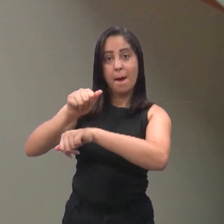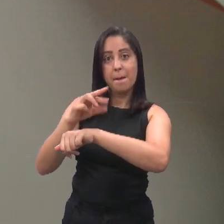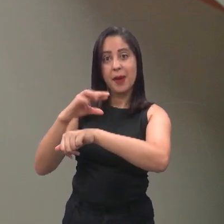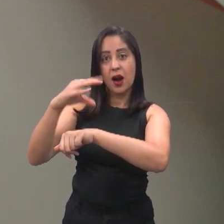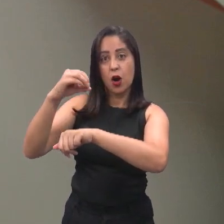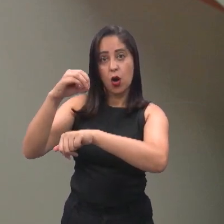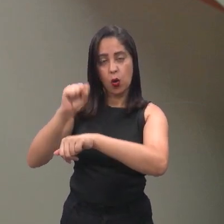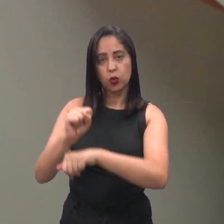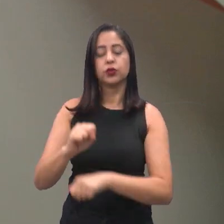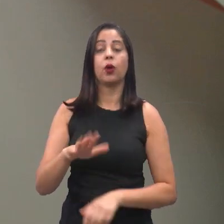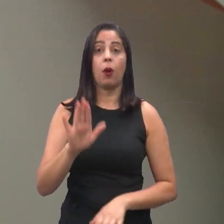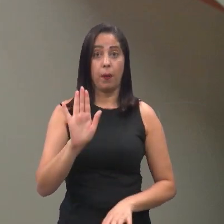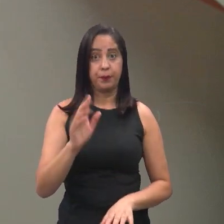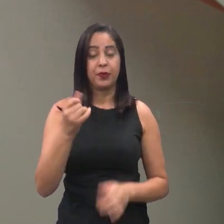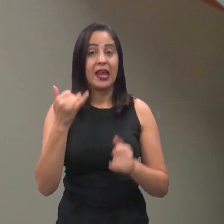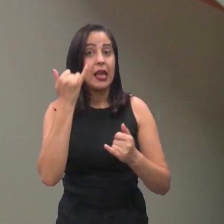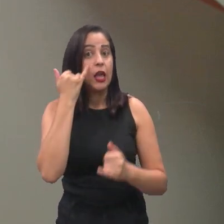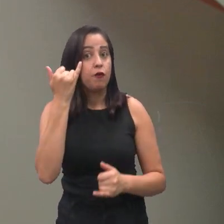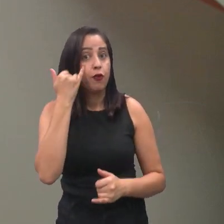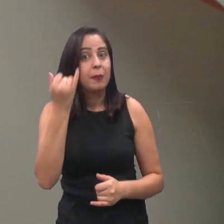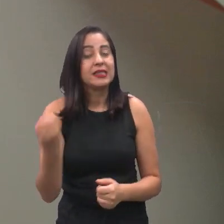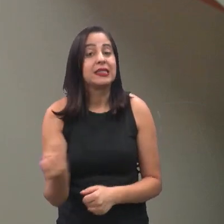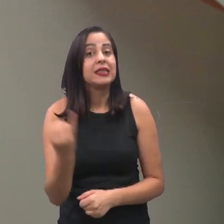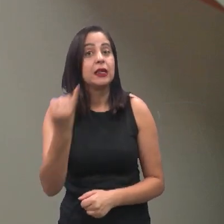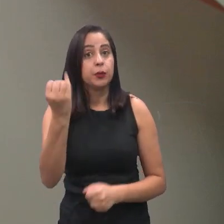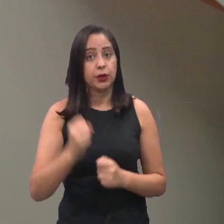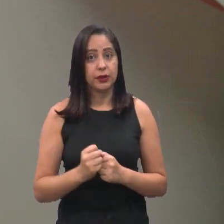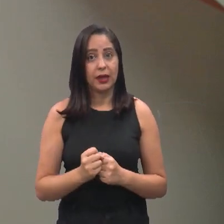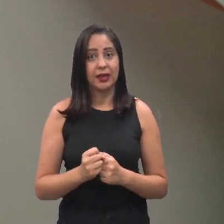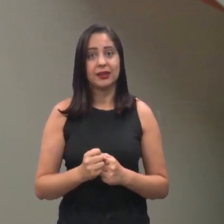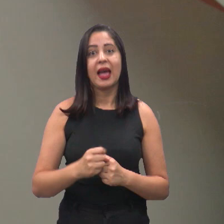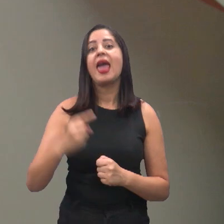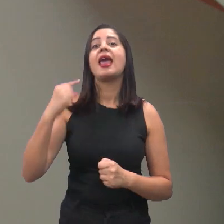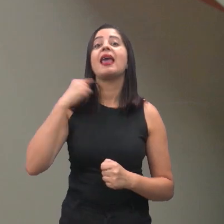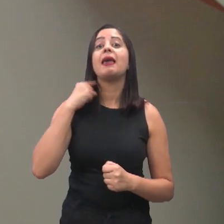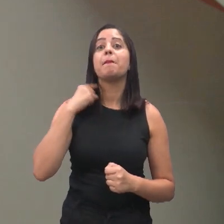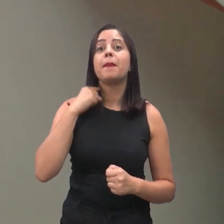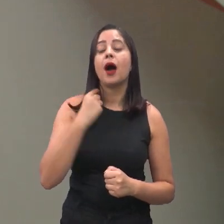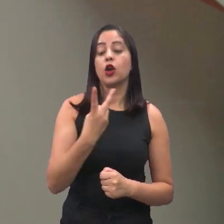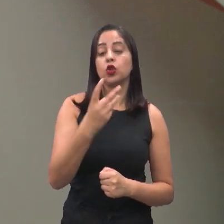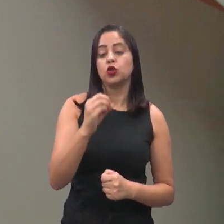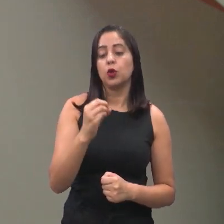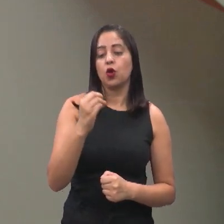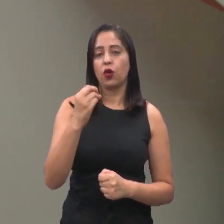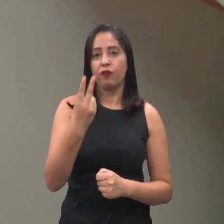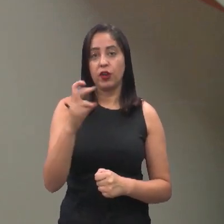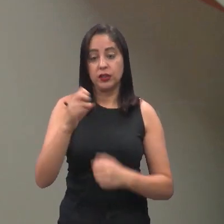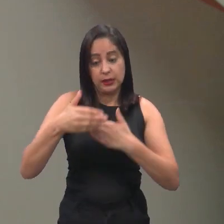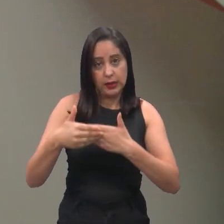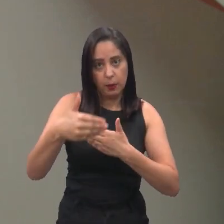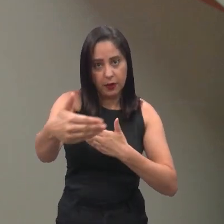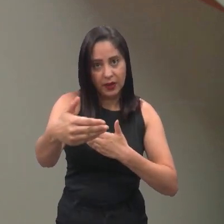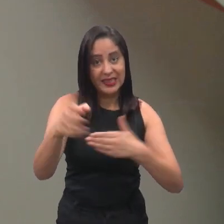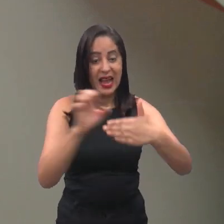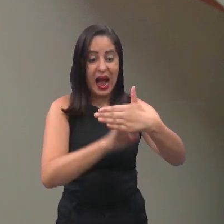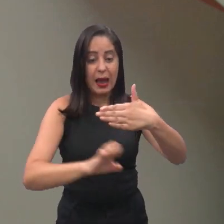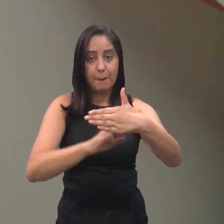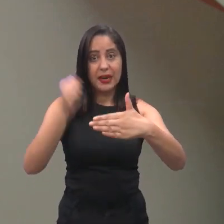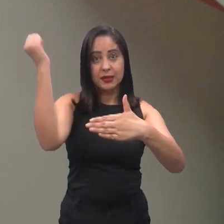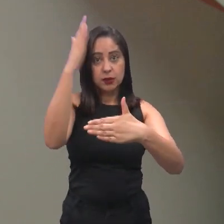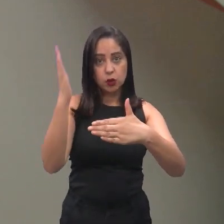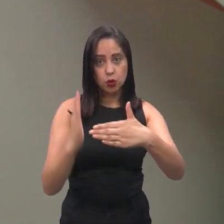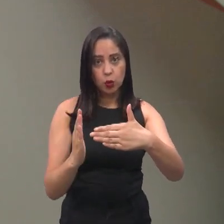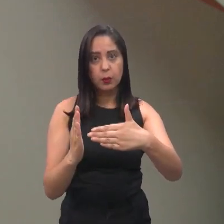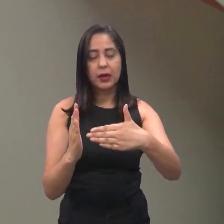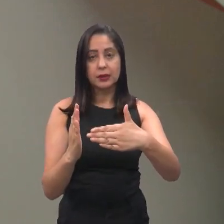essa informação que é muito importante. A partir de maio de 2025, as empresas brasileiras terão que incluir